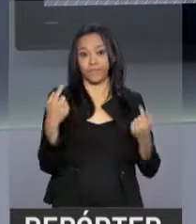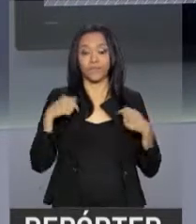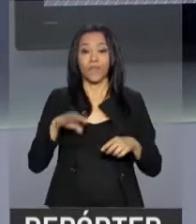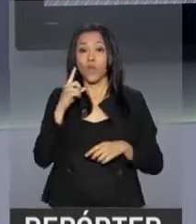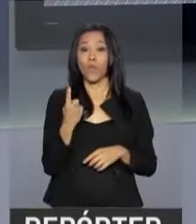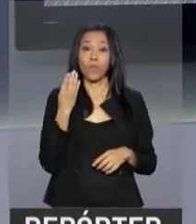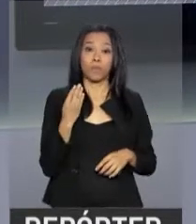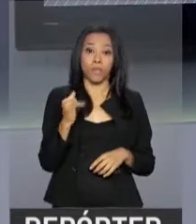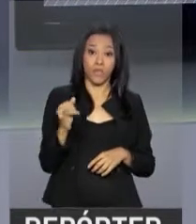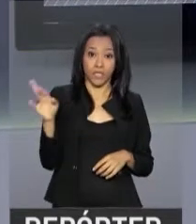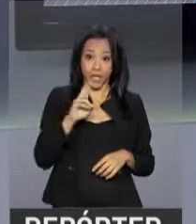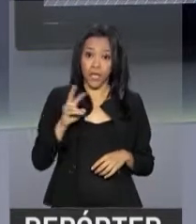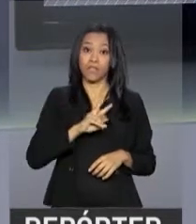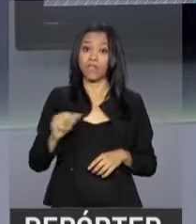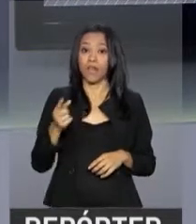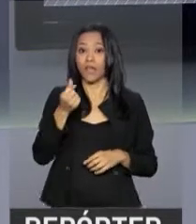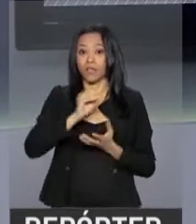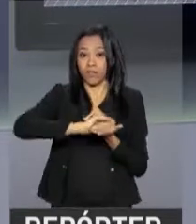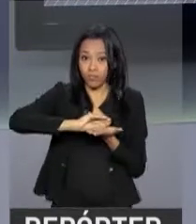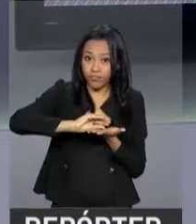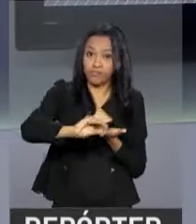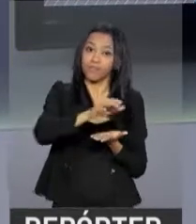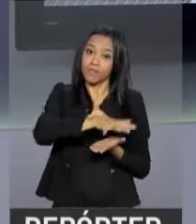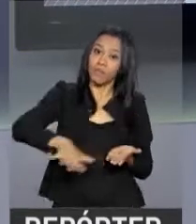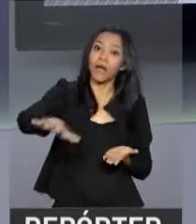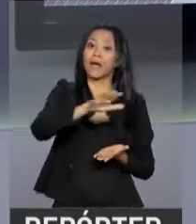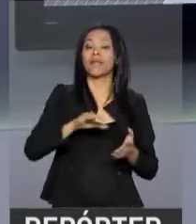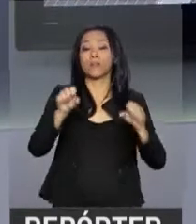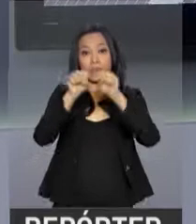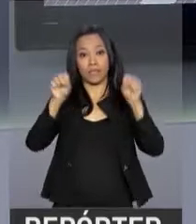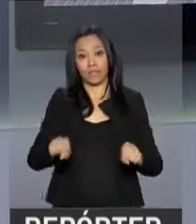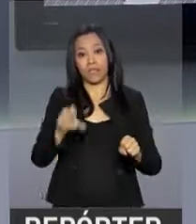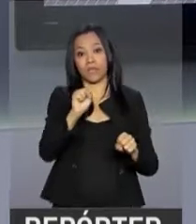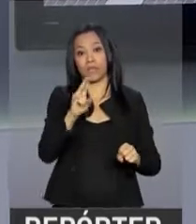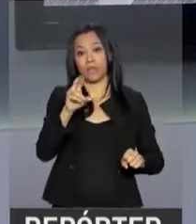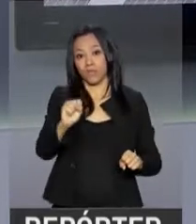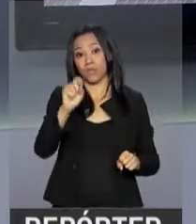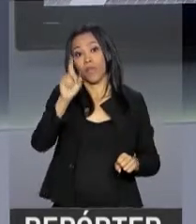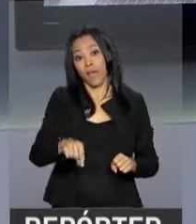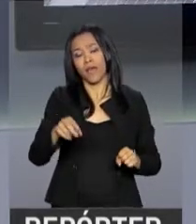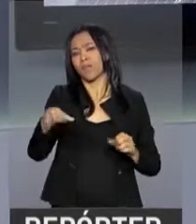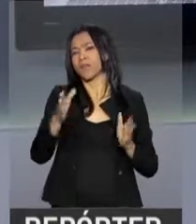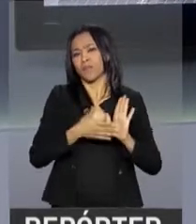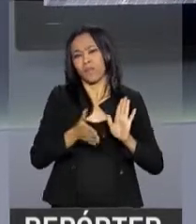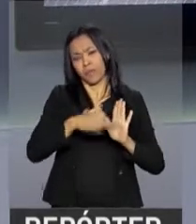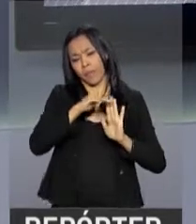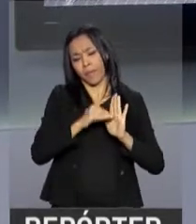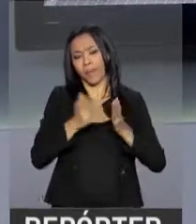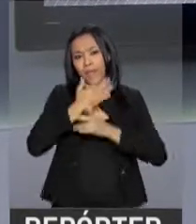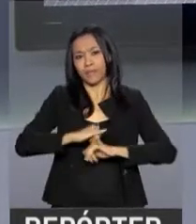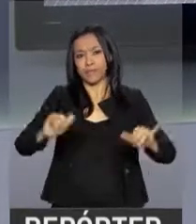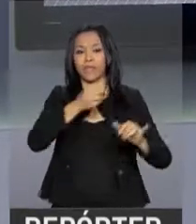de reais vai reforçar os serviços do sistema único de saúde o dinheiro é parte de uma série de medidas anunciadas pelo ministério da